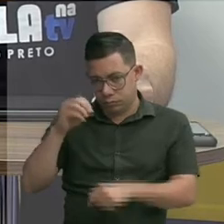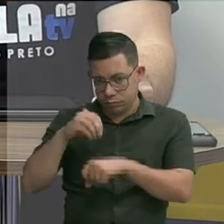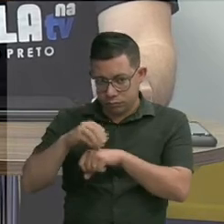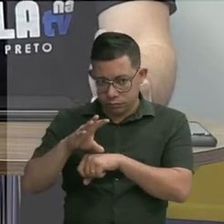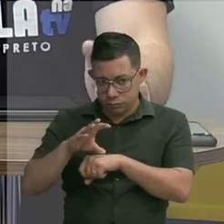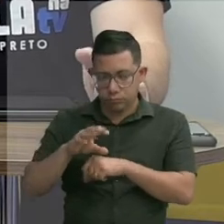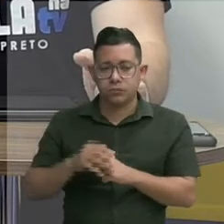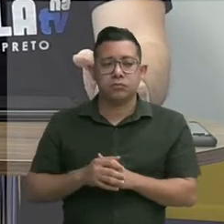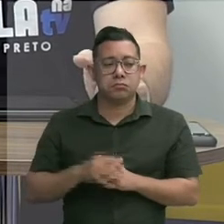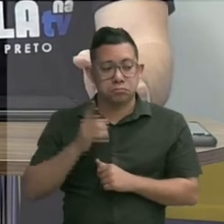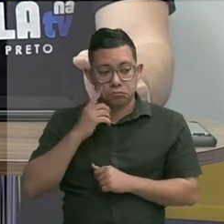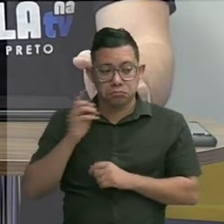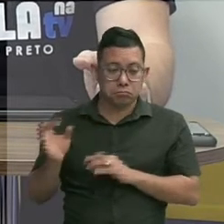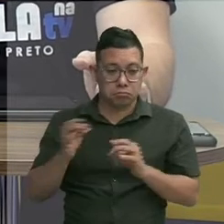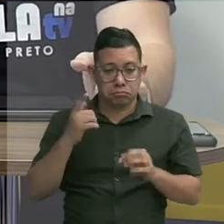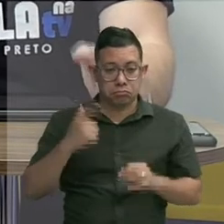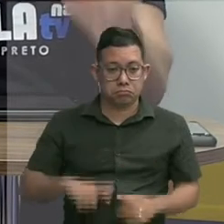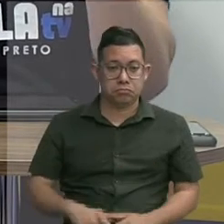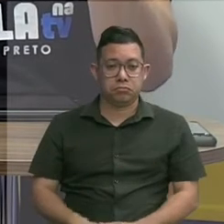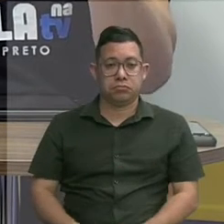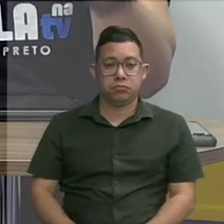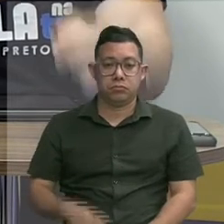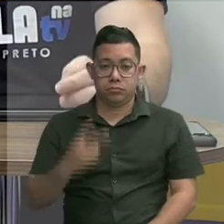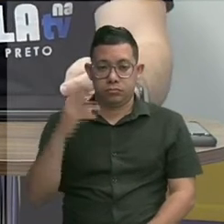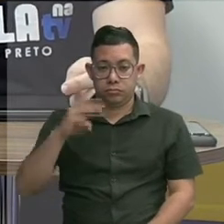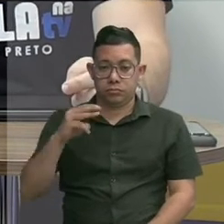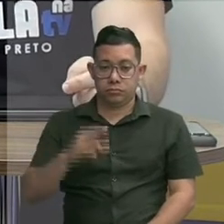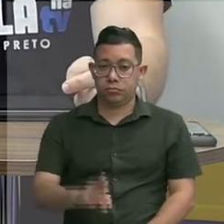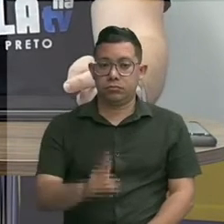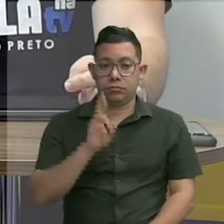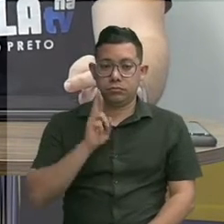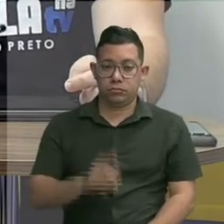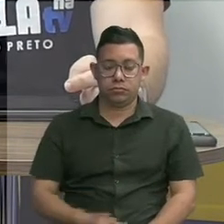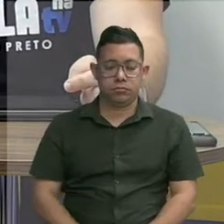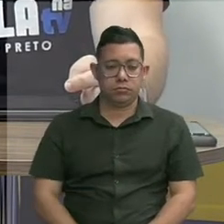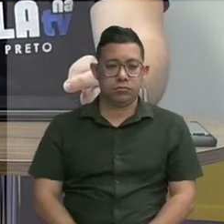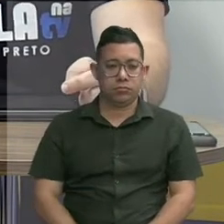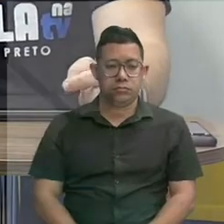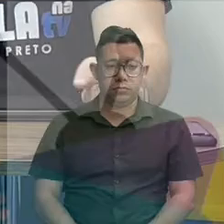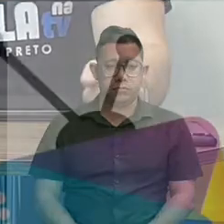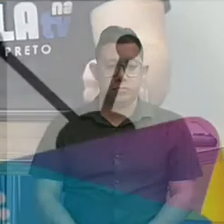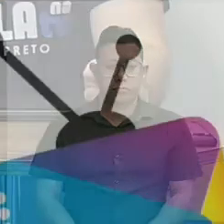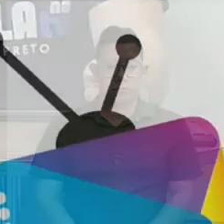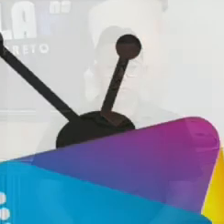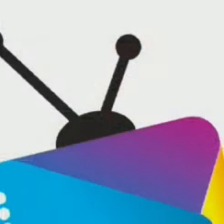tá bom vamos lá então gente dois minutinhos hein